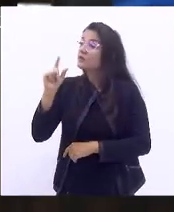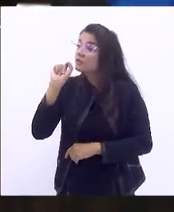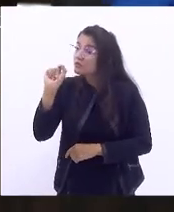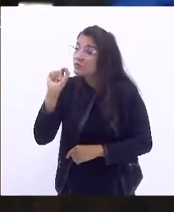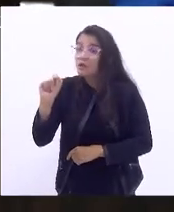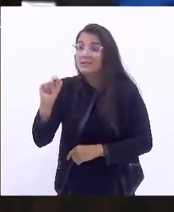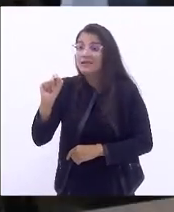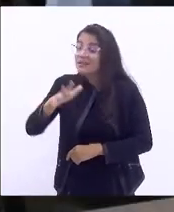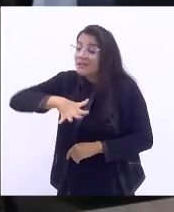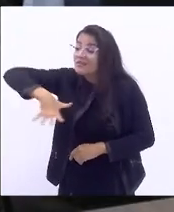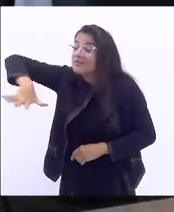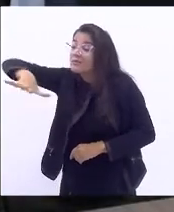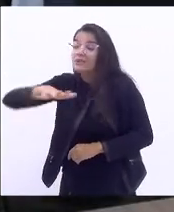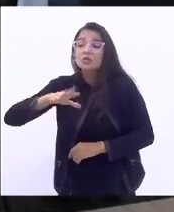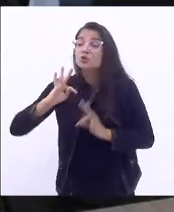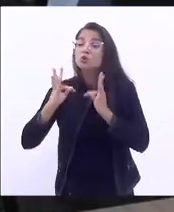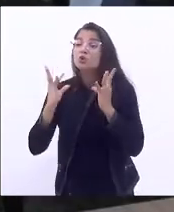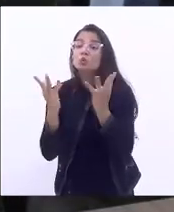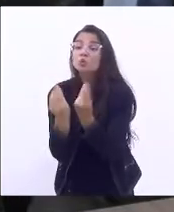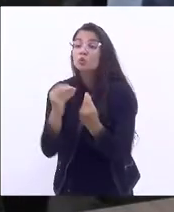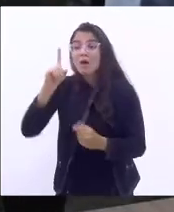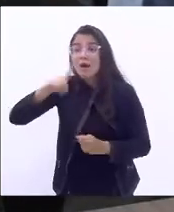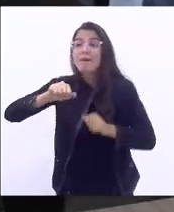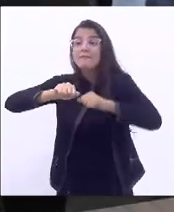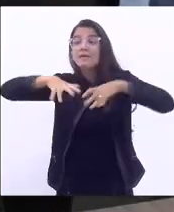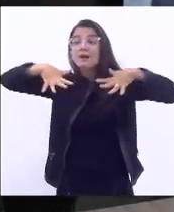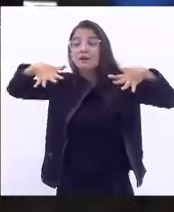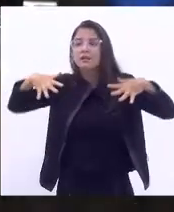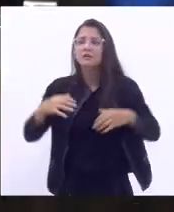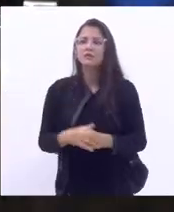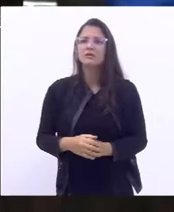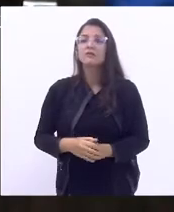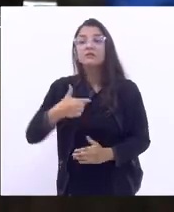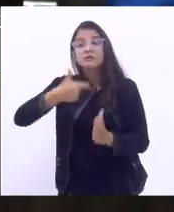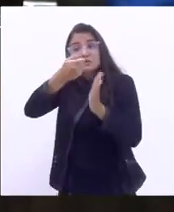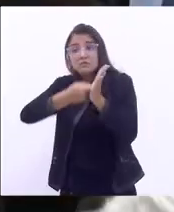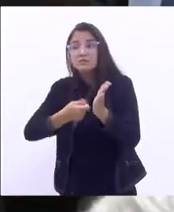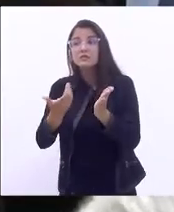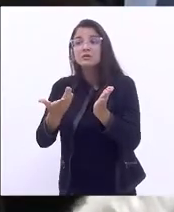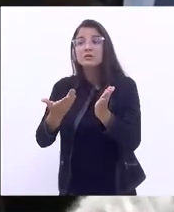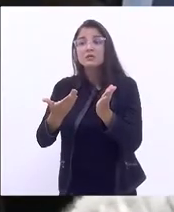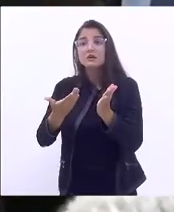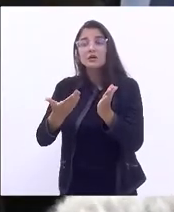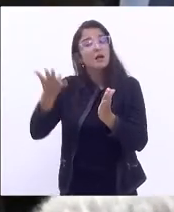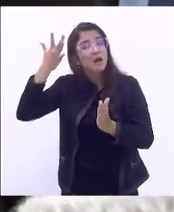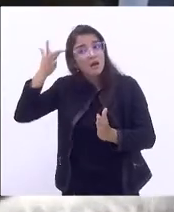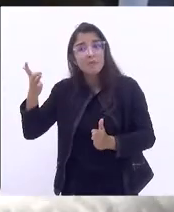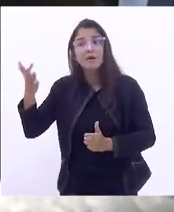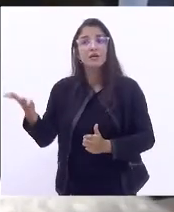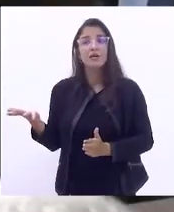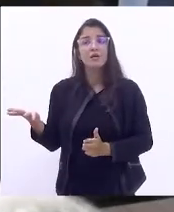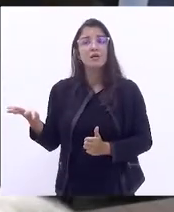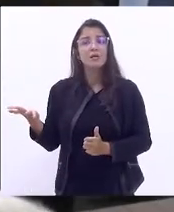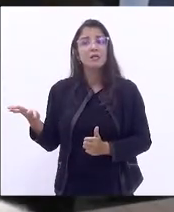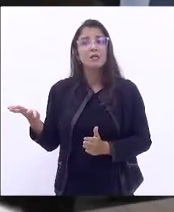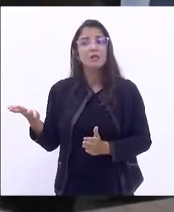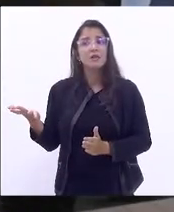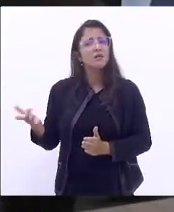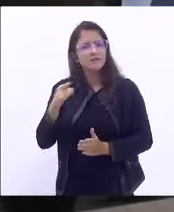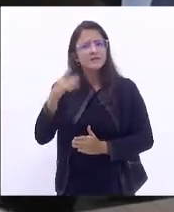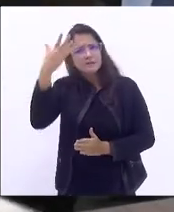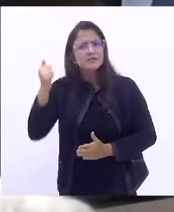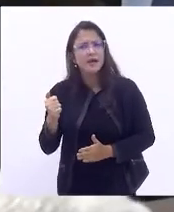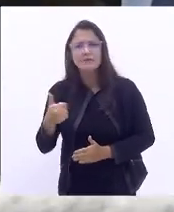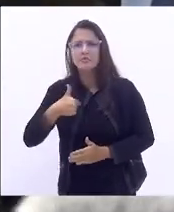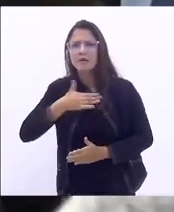é o plenário. Tá bem, então eu edito uma norma? Não vou. Eu vou porque a partir da manhã, o senhor sabe uma coisa que eu